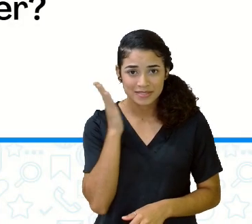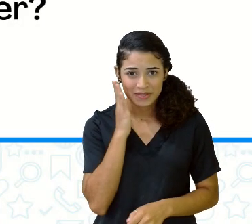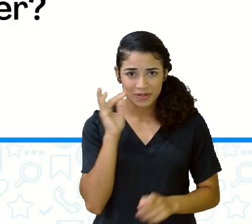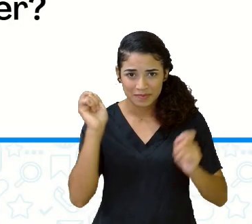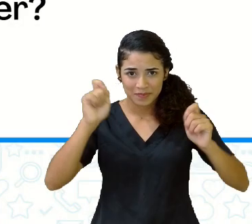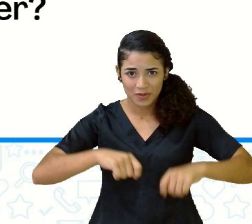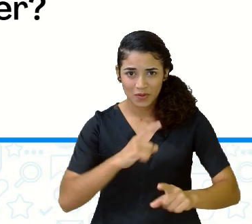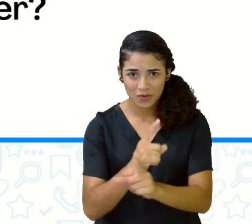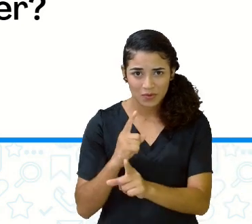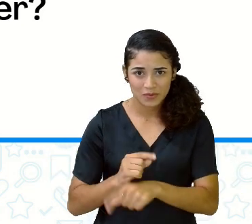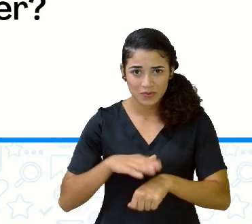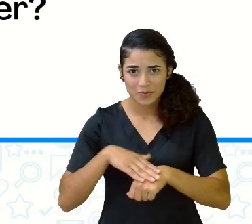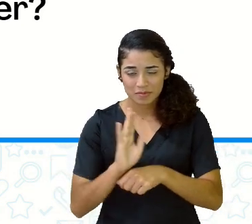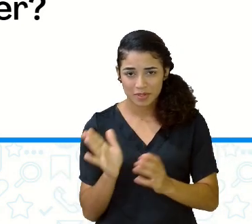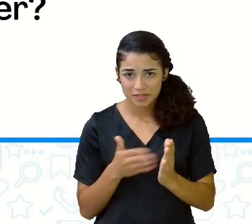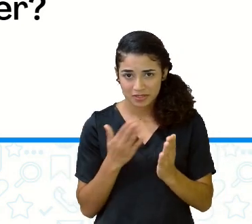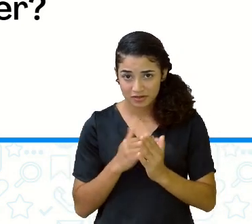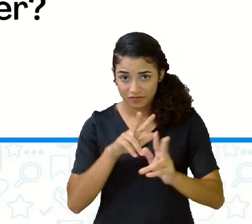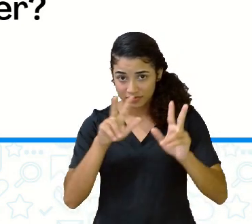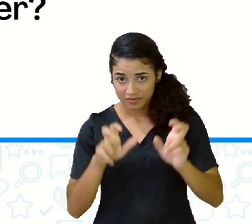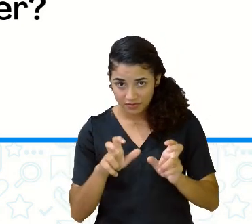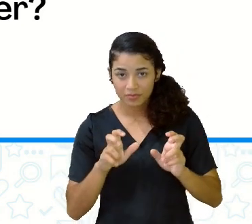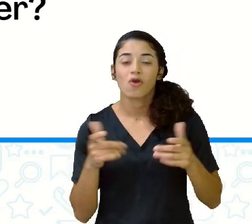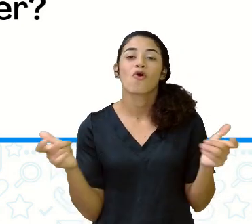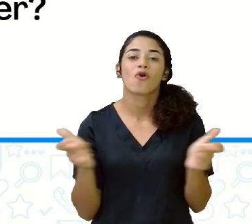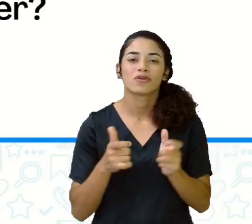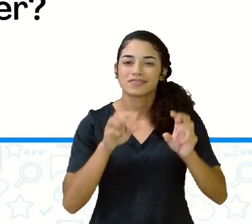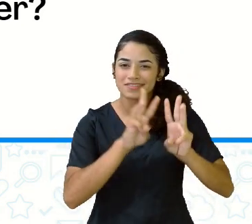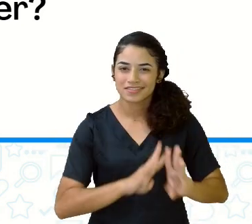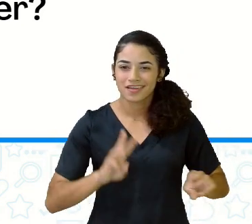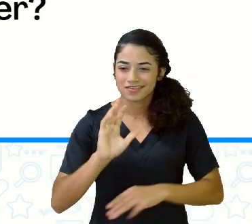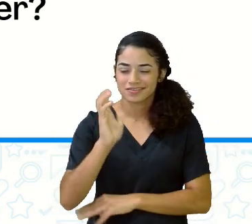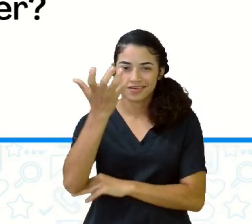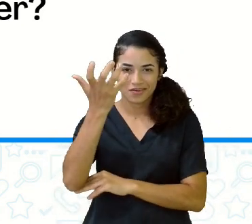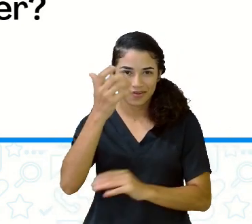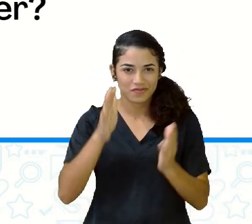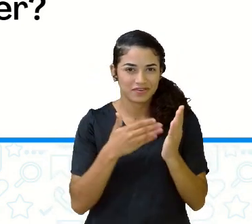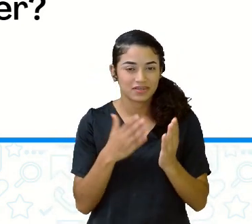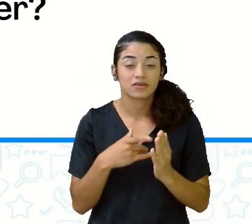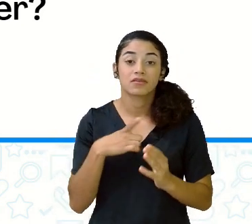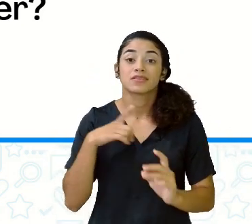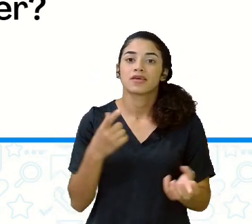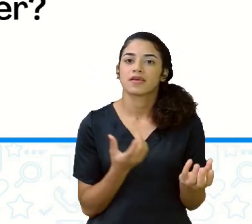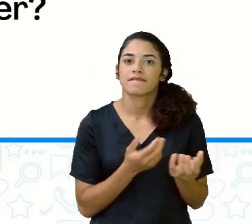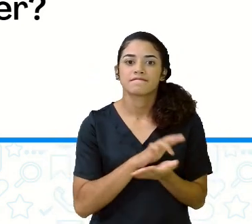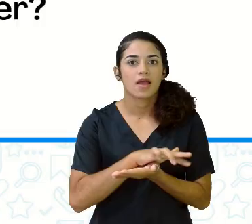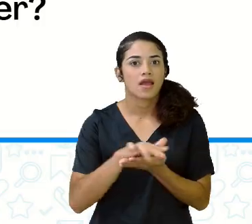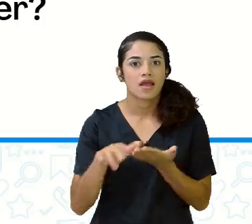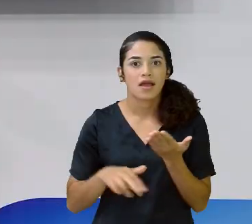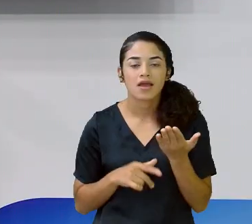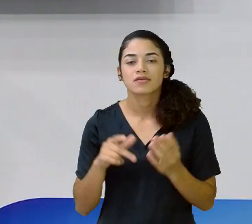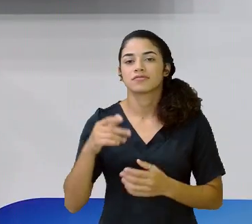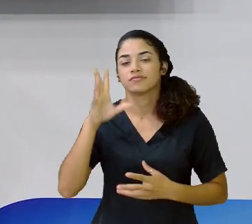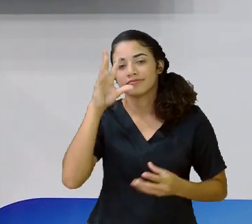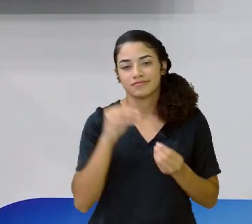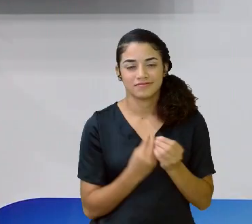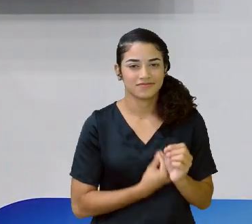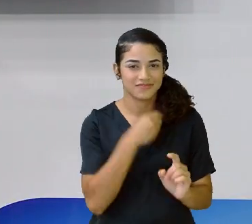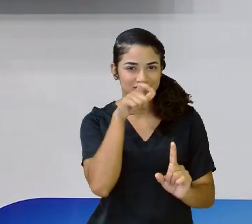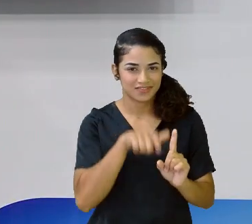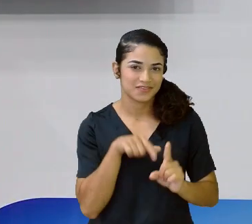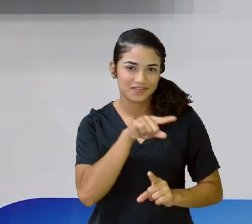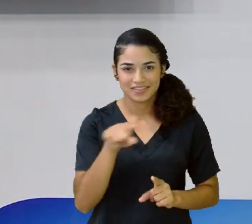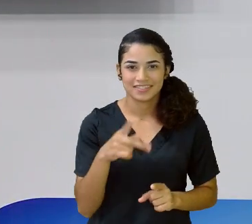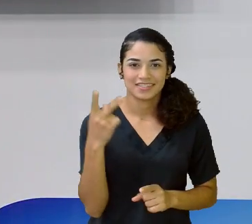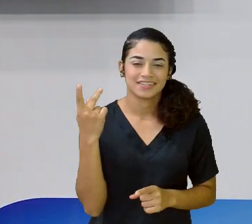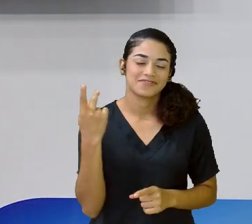mais livros sobre? Na nossa árvore do livro. Você vai lá na árvore do livro e vai ter assim, ó, de biografias para você ler. Mas,